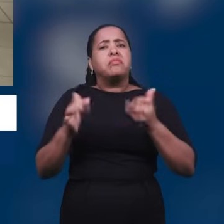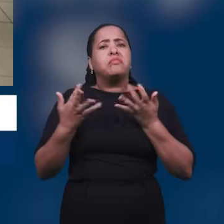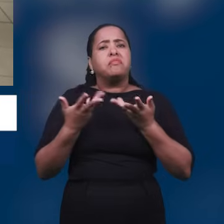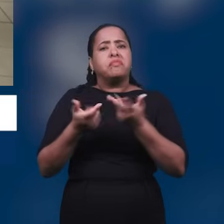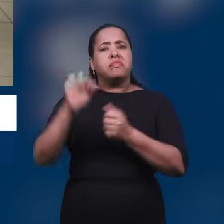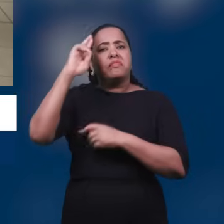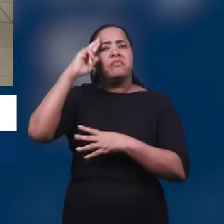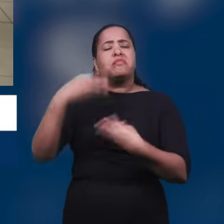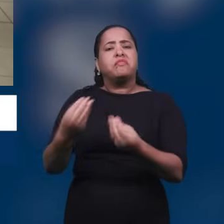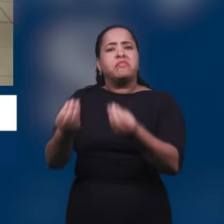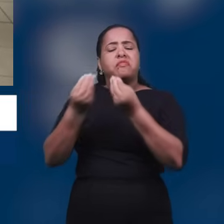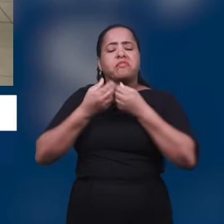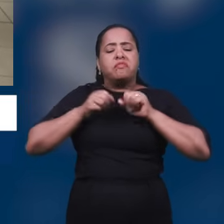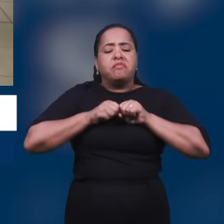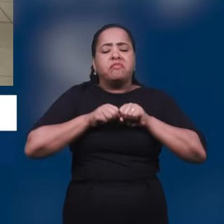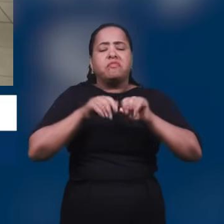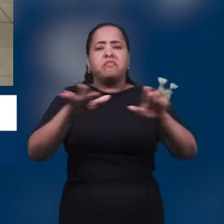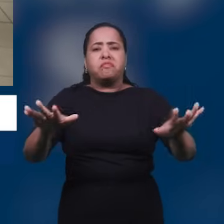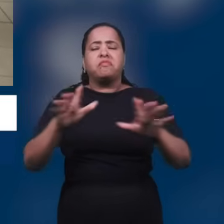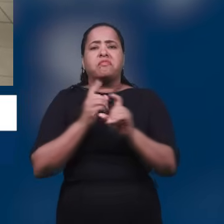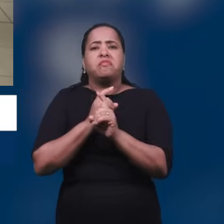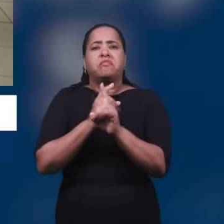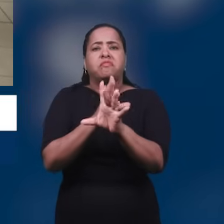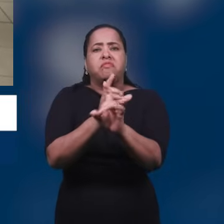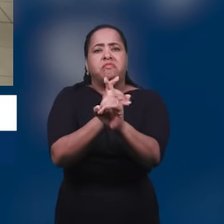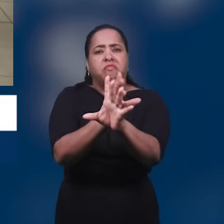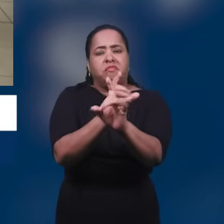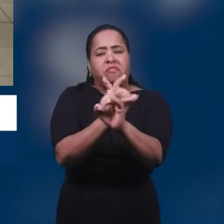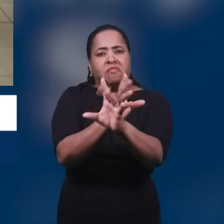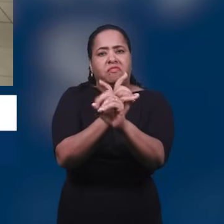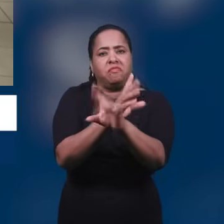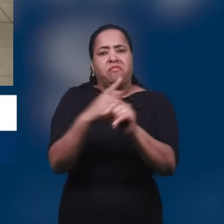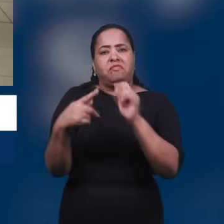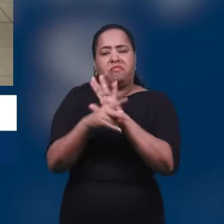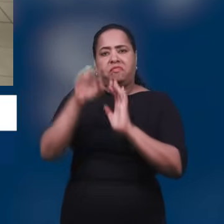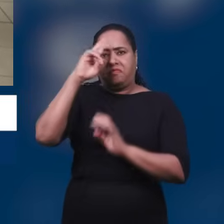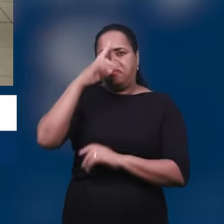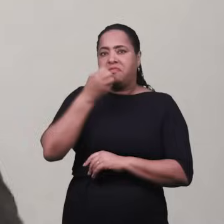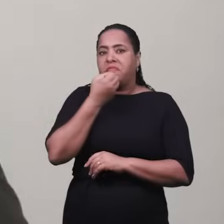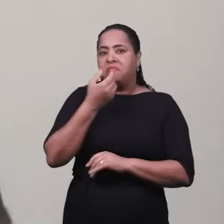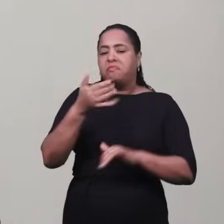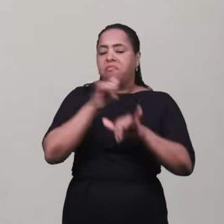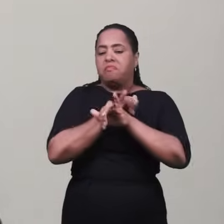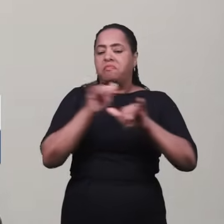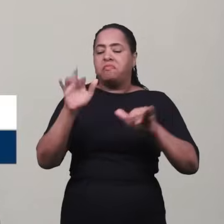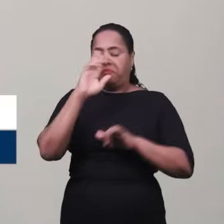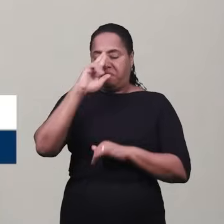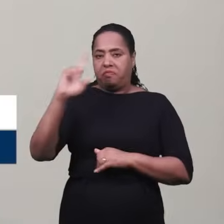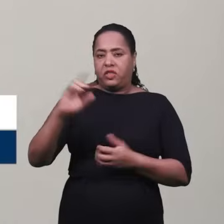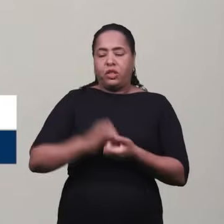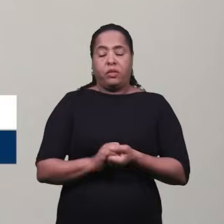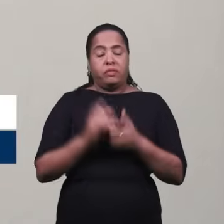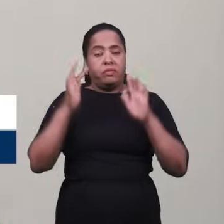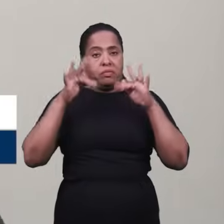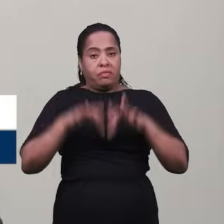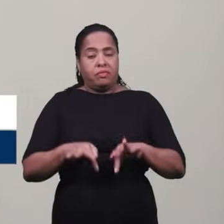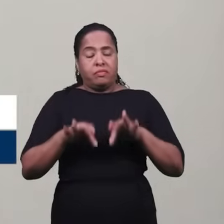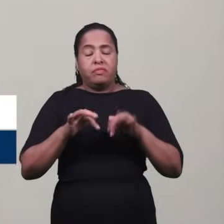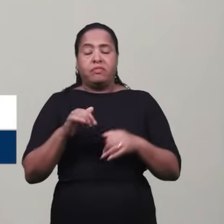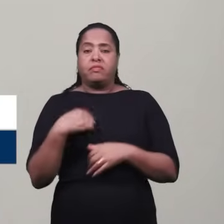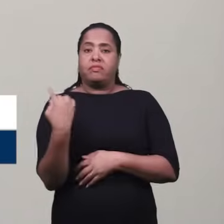Senhor nos deu para a disseminação da sã doutrina. Bendito seja o nome do Senhor. Bem, irmãos, nós estamos chegando ao final da